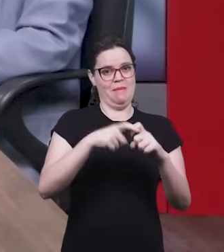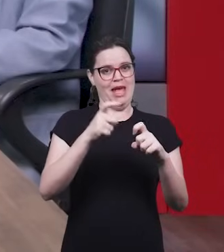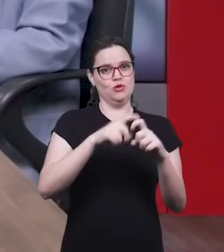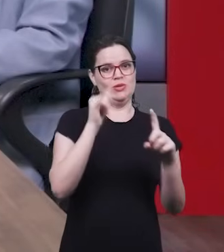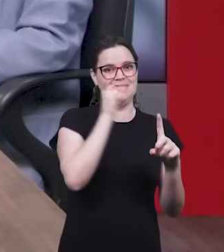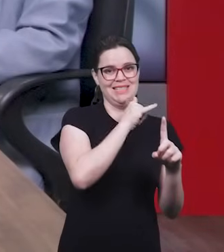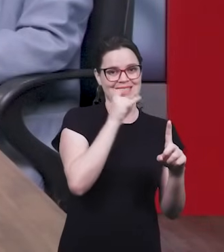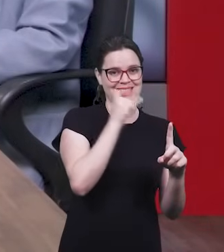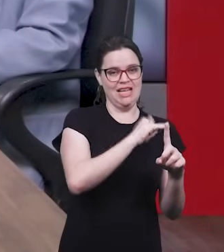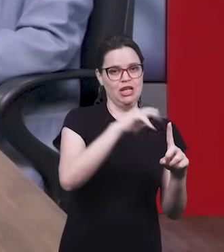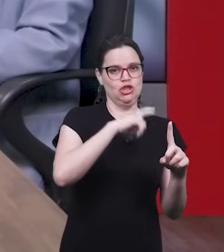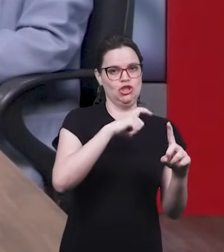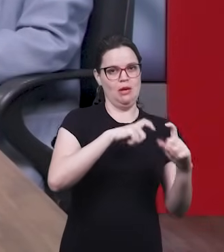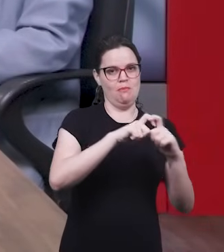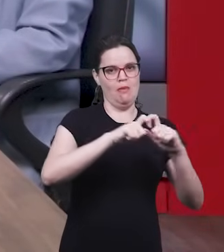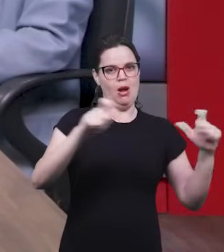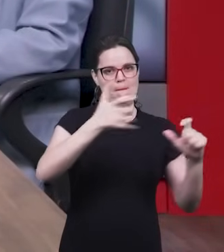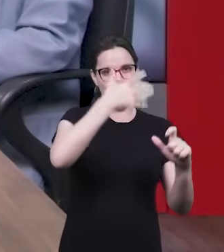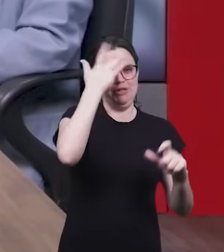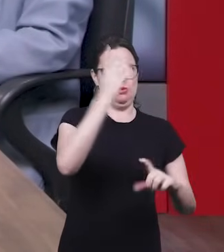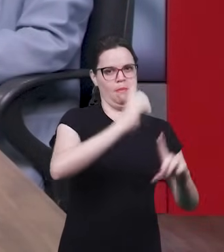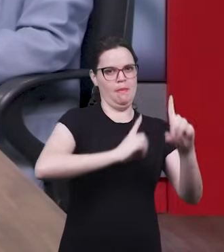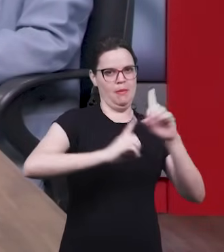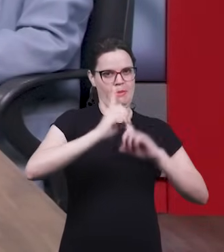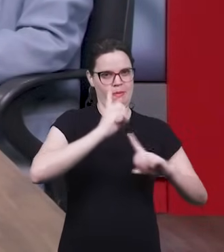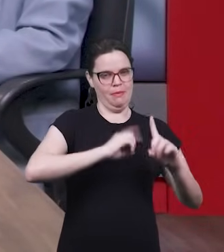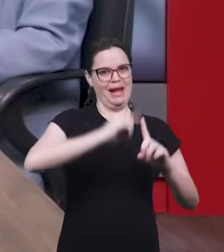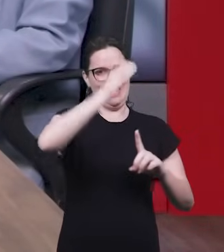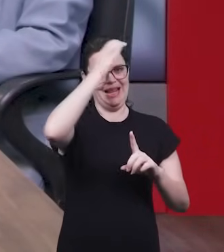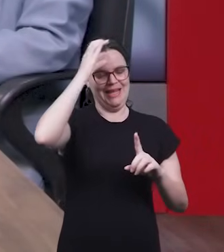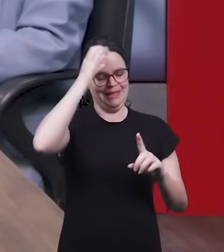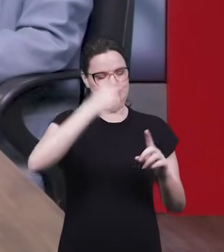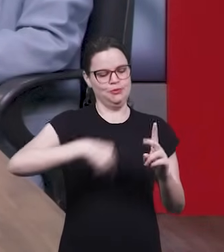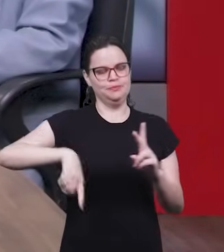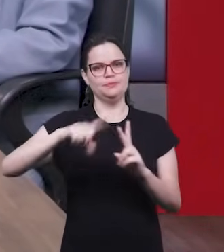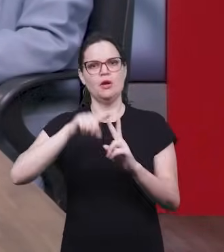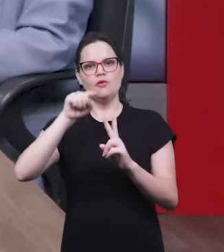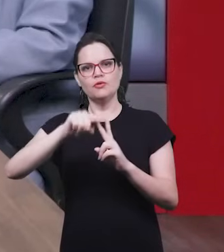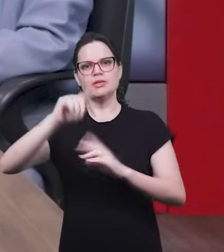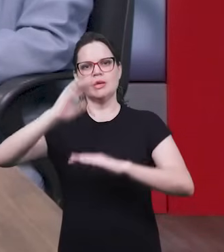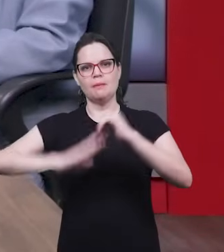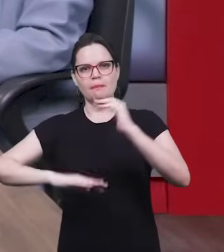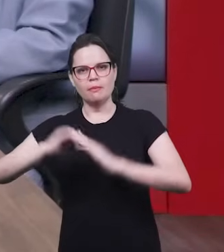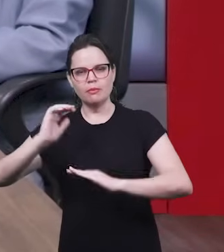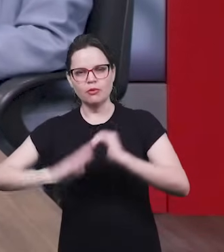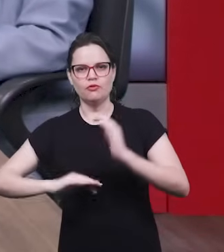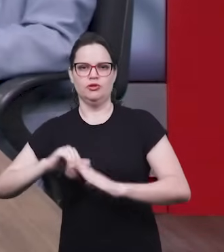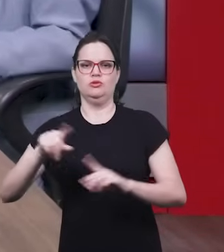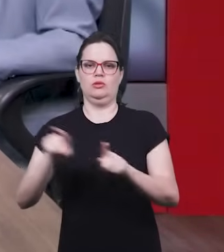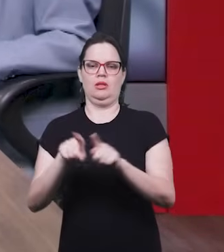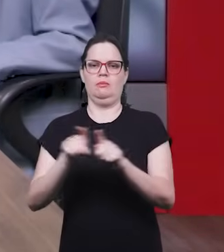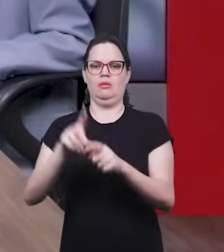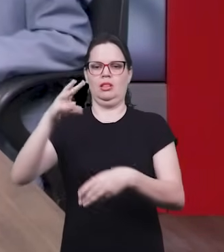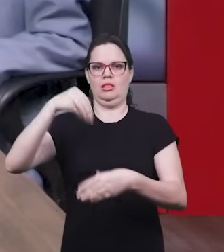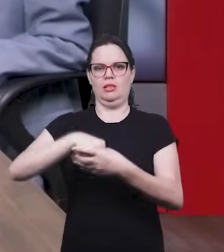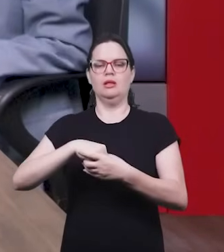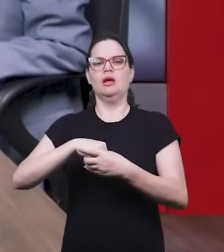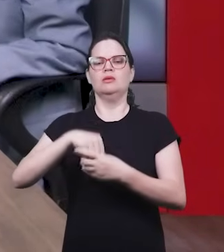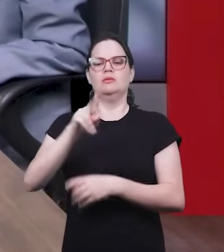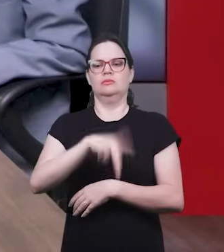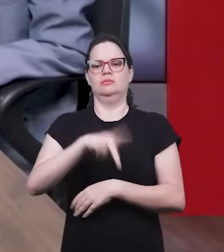um volume grande de pessoas que atendia, mais ainda a sua carreira como professor universitário. Bom, veja